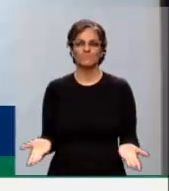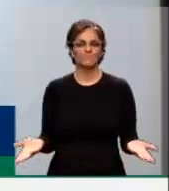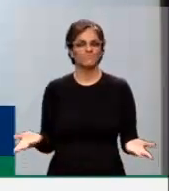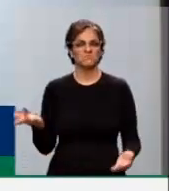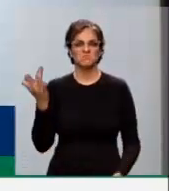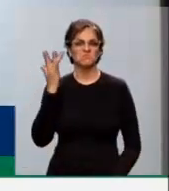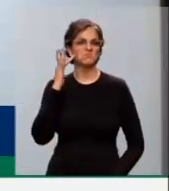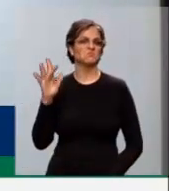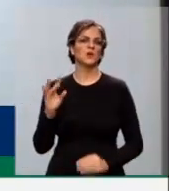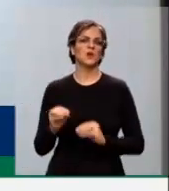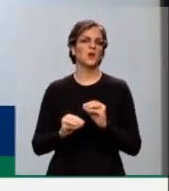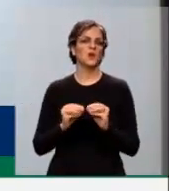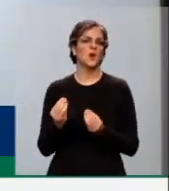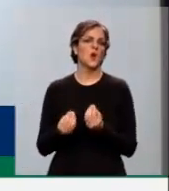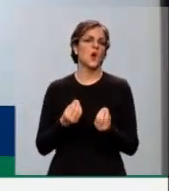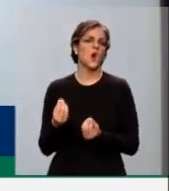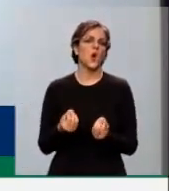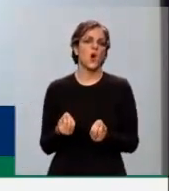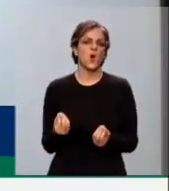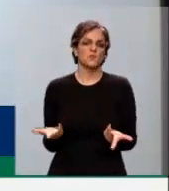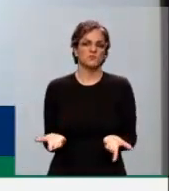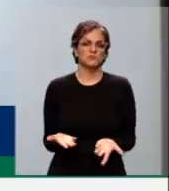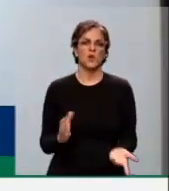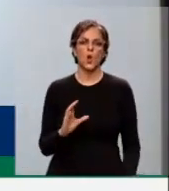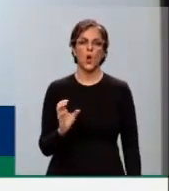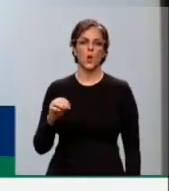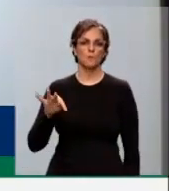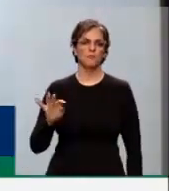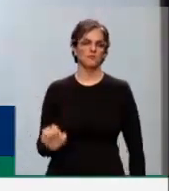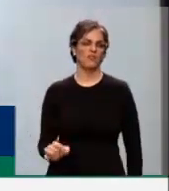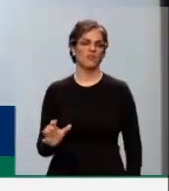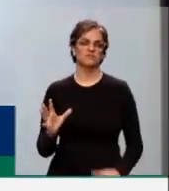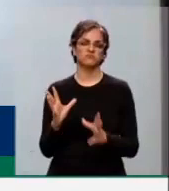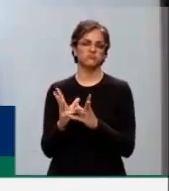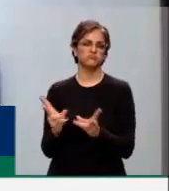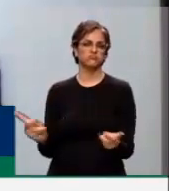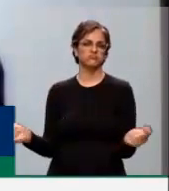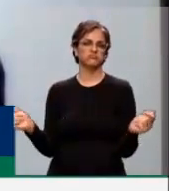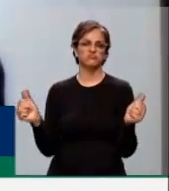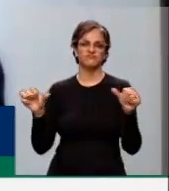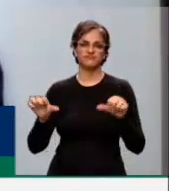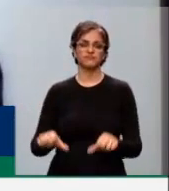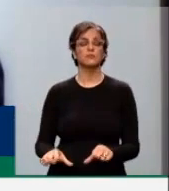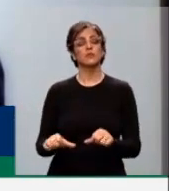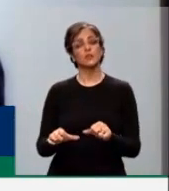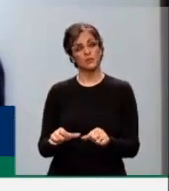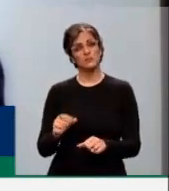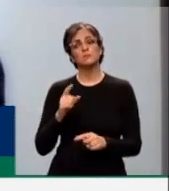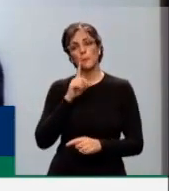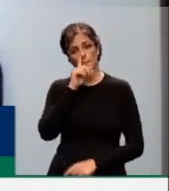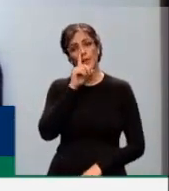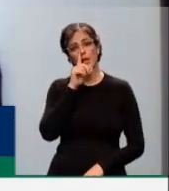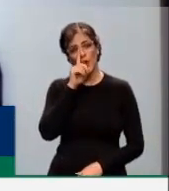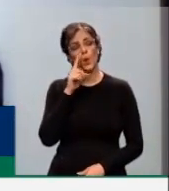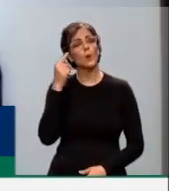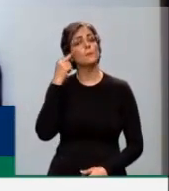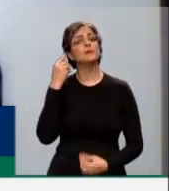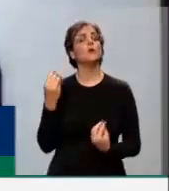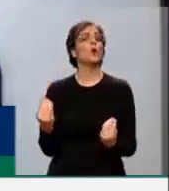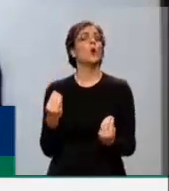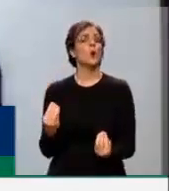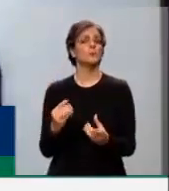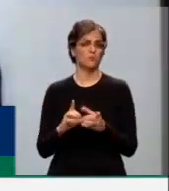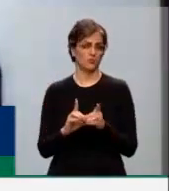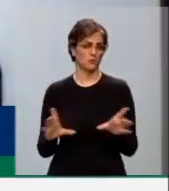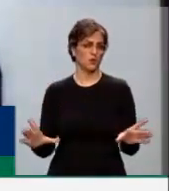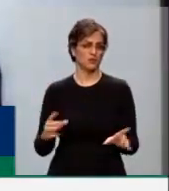esses comitês, eles foram sendo enfraquecidos, desmembrados. Isso é muito perigoso para a gente pensar uma discussão democrática